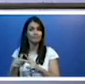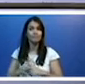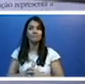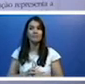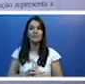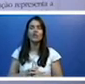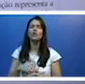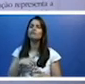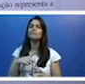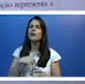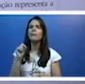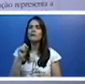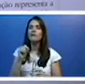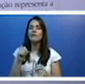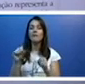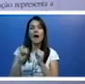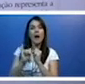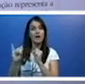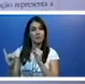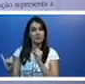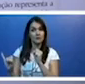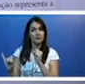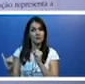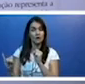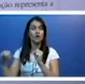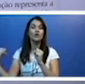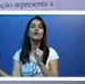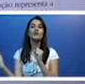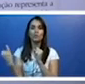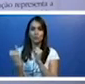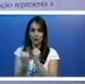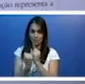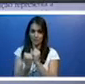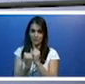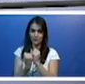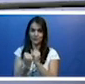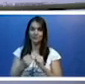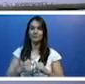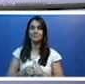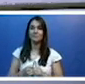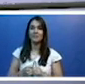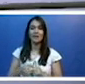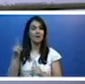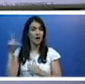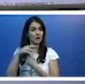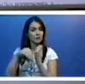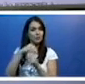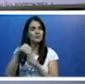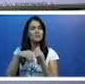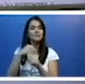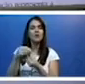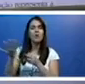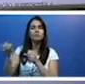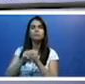nós temos o cátion Na+, e o ânion OH-. E essa substância ela é uma condutora